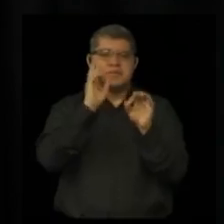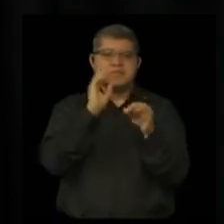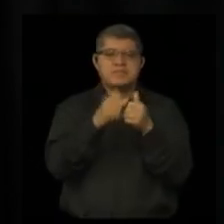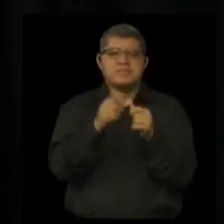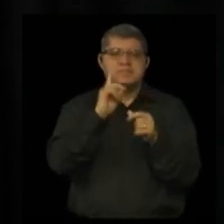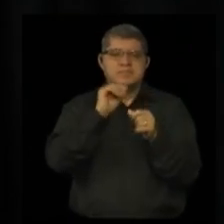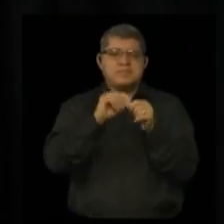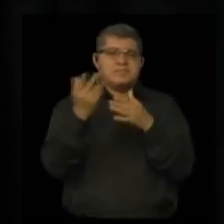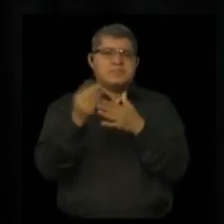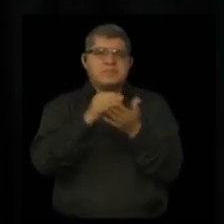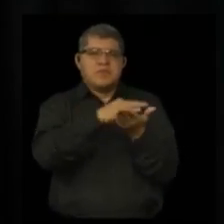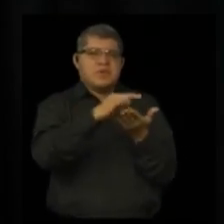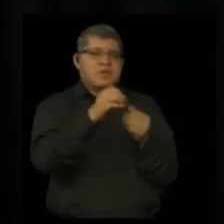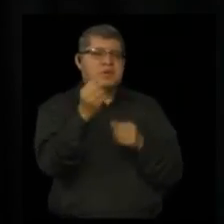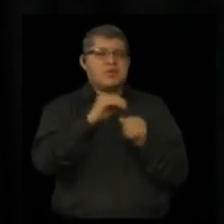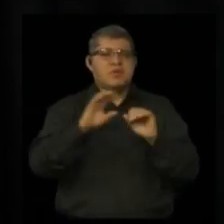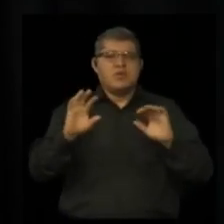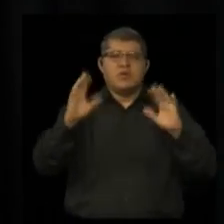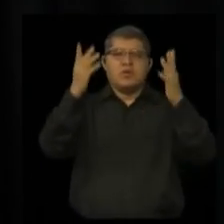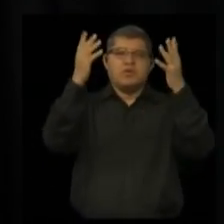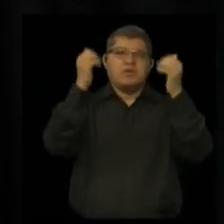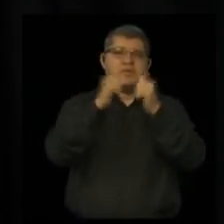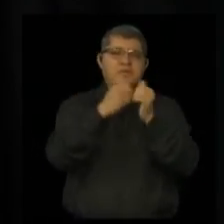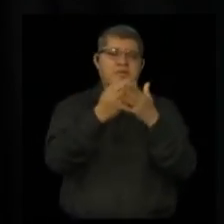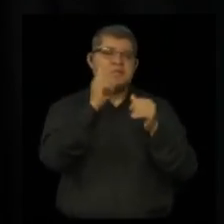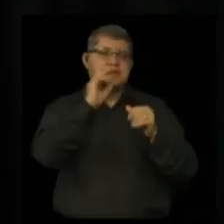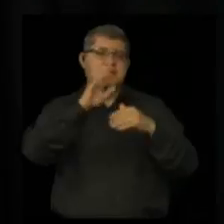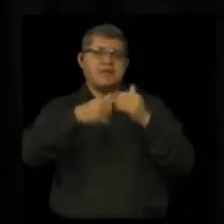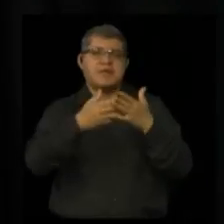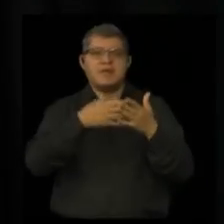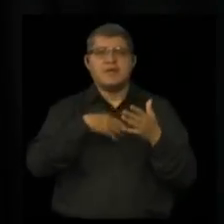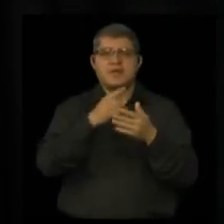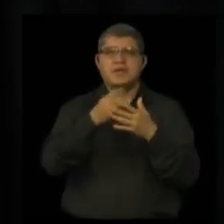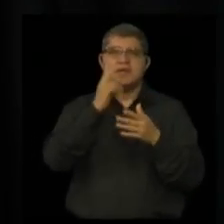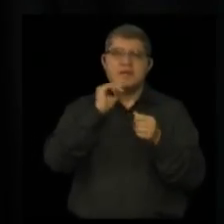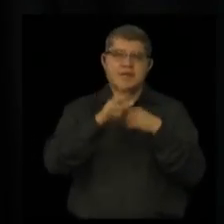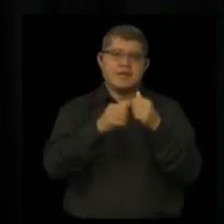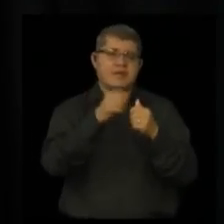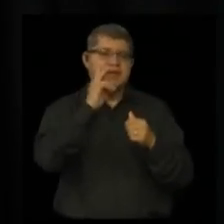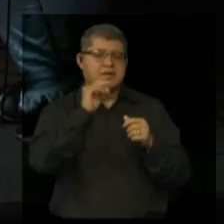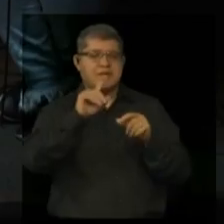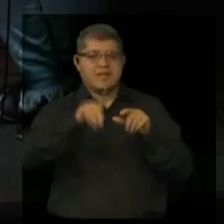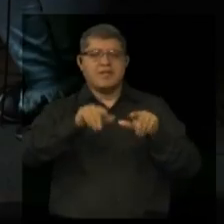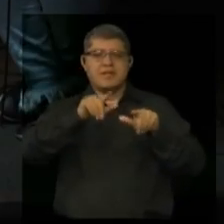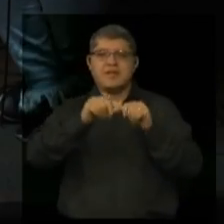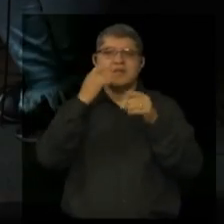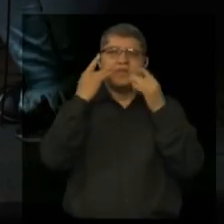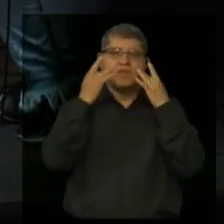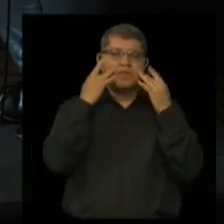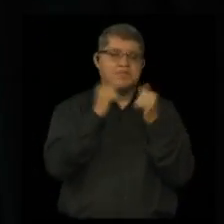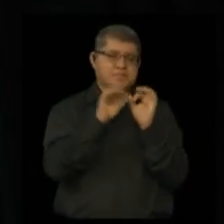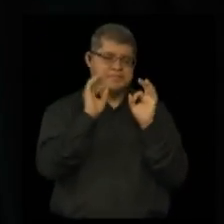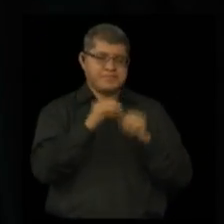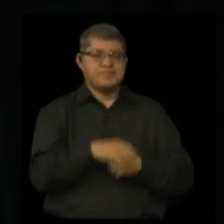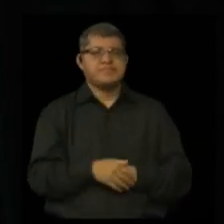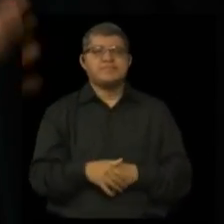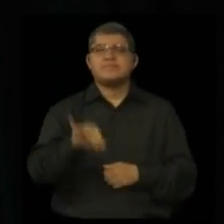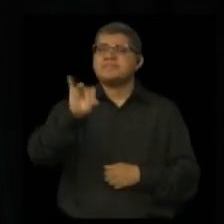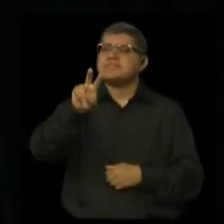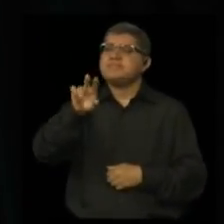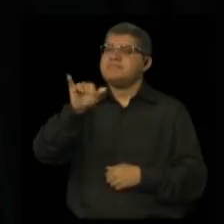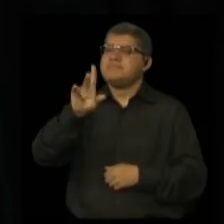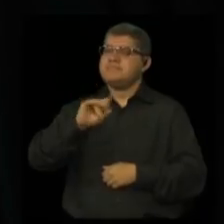E acabei aí de escrever um novo espetáculo. E assim, eu sou um Não operário, para, né? Um operário da arte. Da arte, né? Ivan,